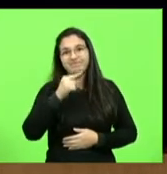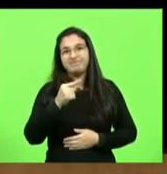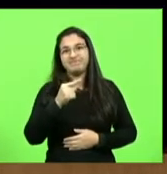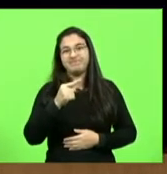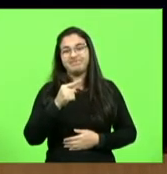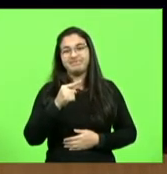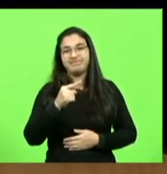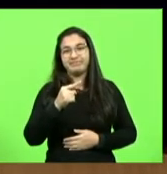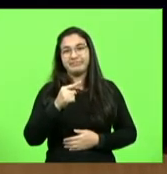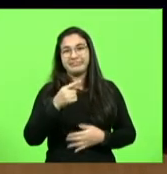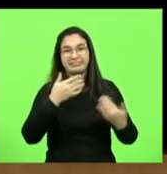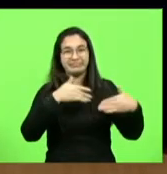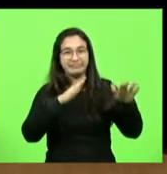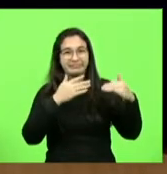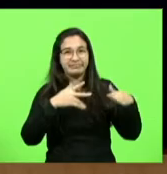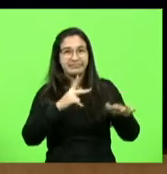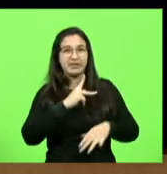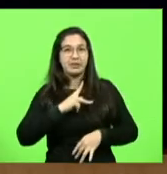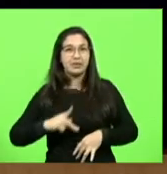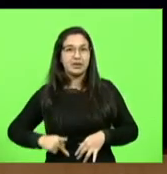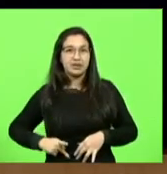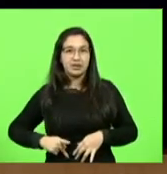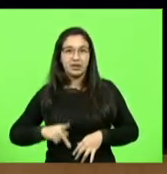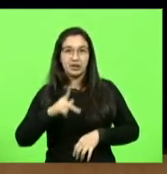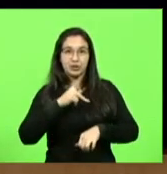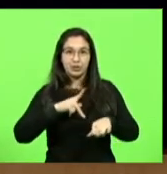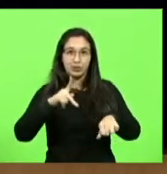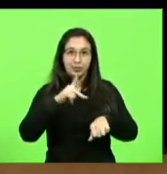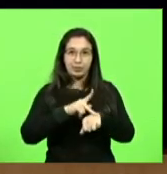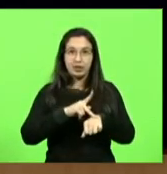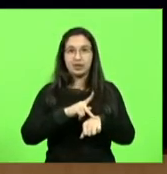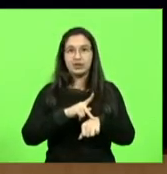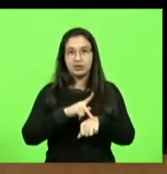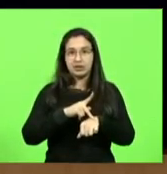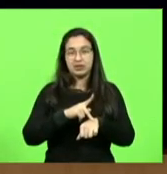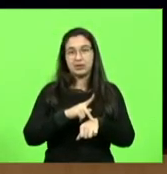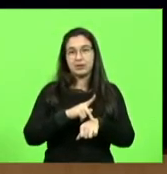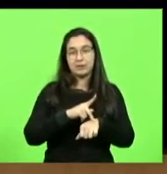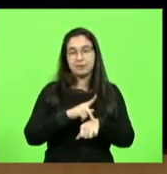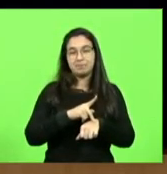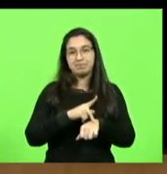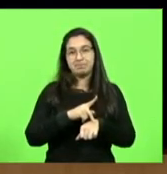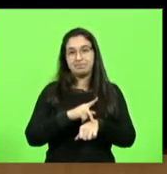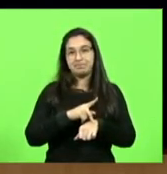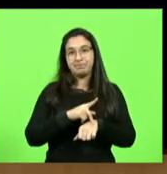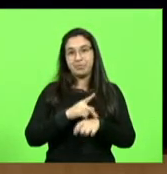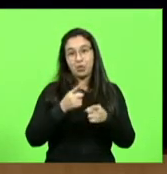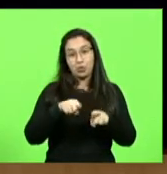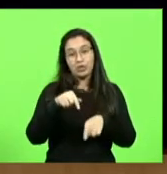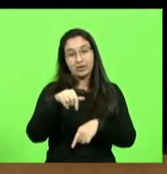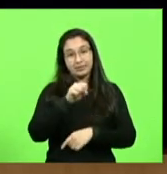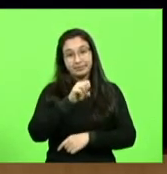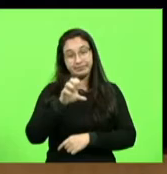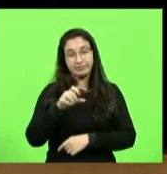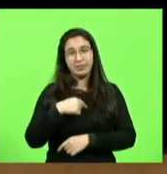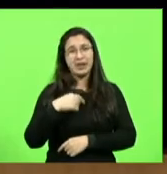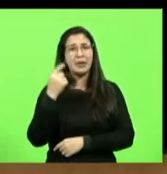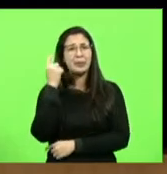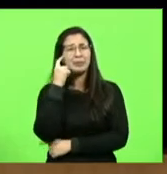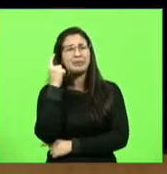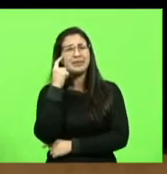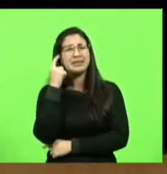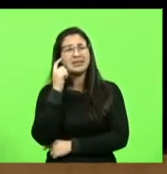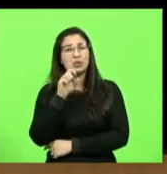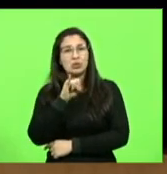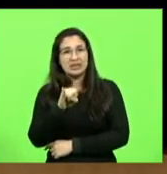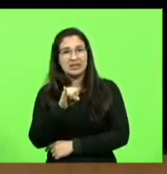descaso da presidência da República para com Santa Catarina. E aí eu me pego pensando, se no estado